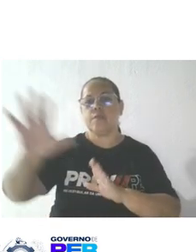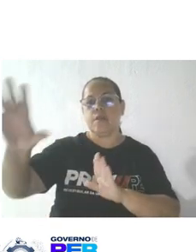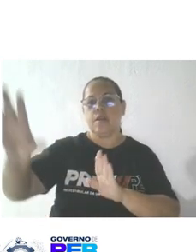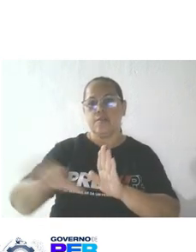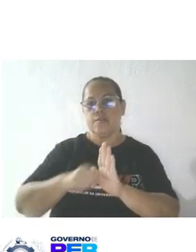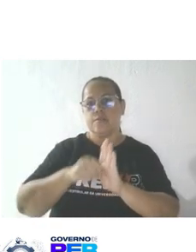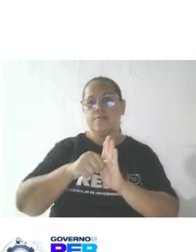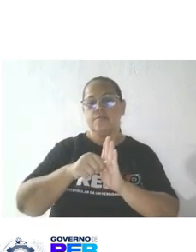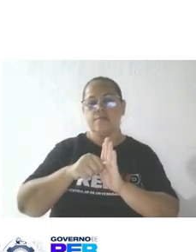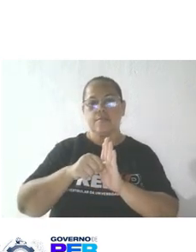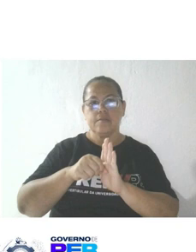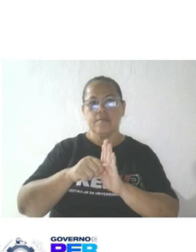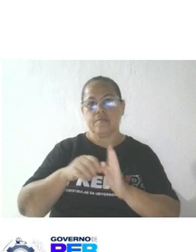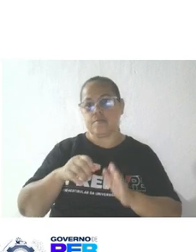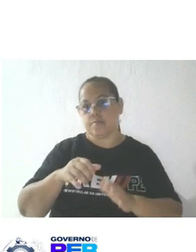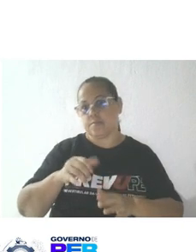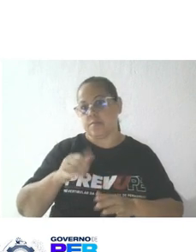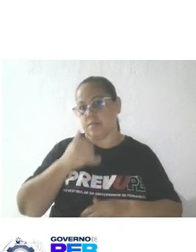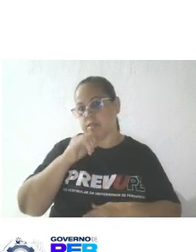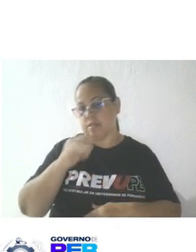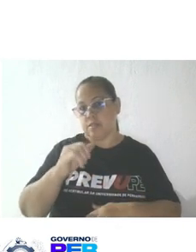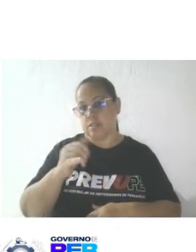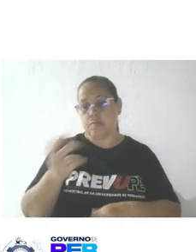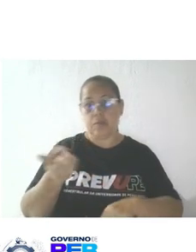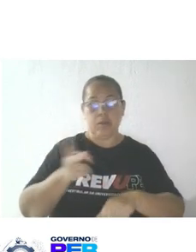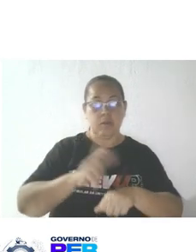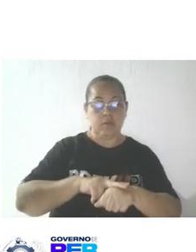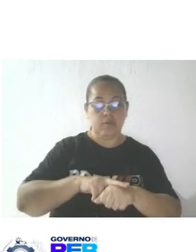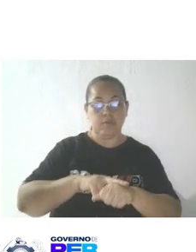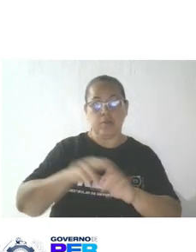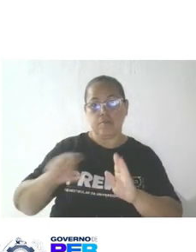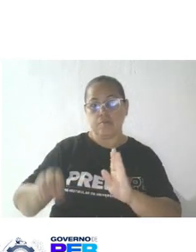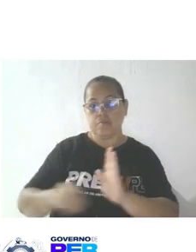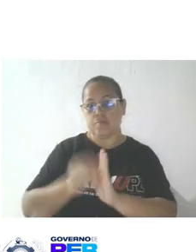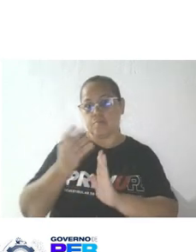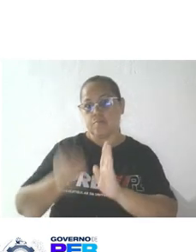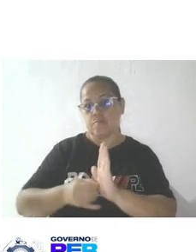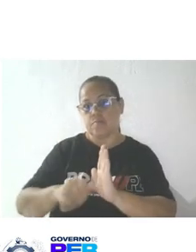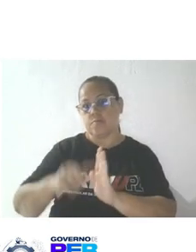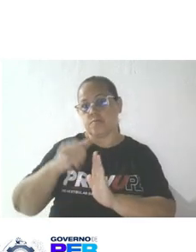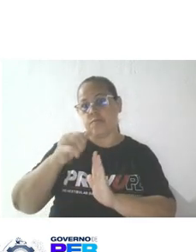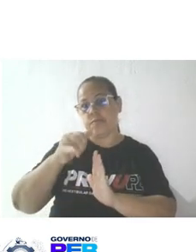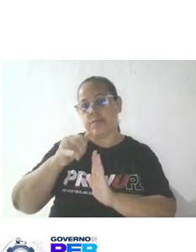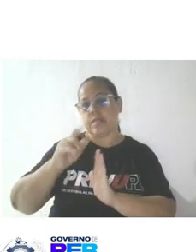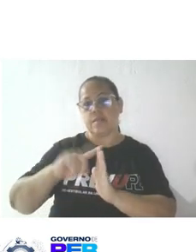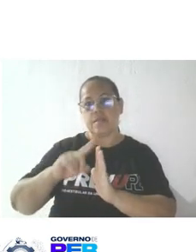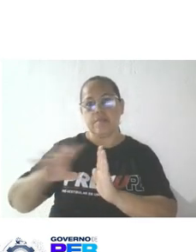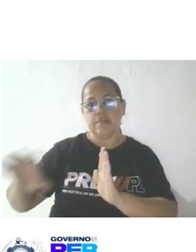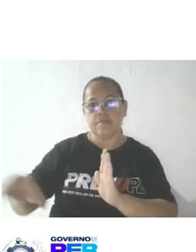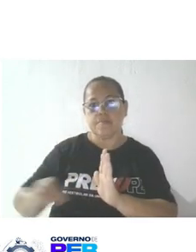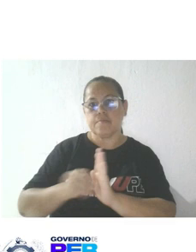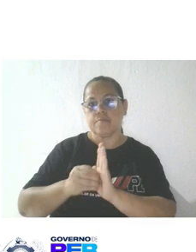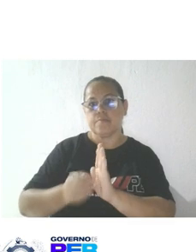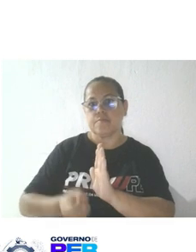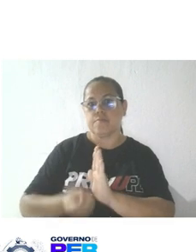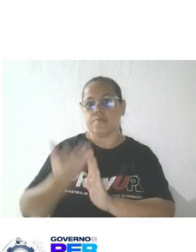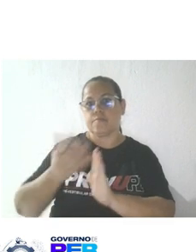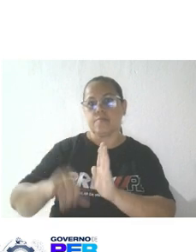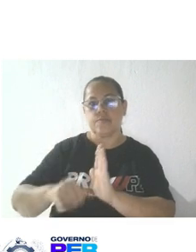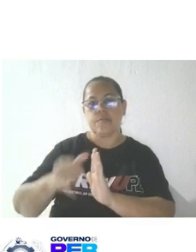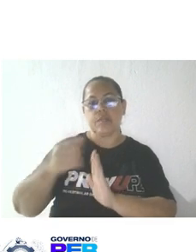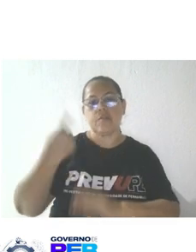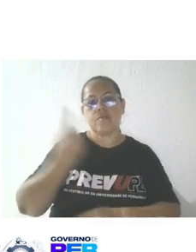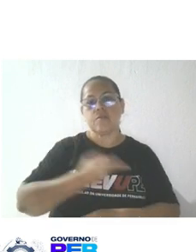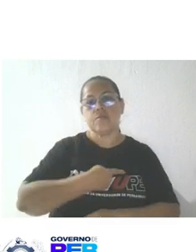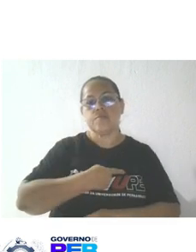pessoal que tanto os seres autotróficos quanto heterotróficos realizam para utilizar essa energia é a respiração. Então, gente respira, pessoal,